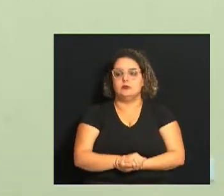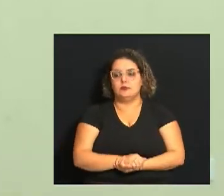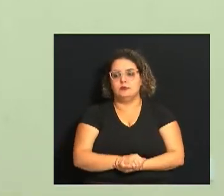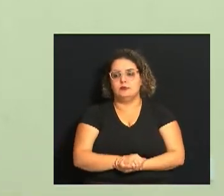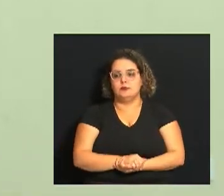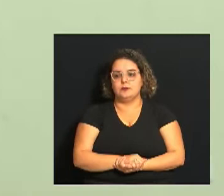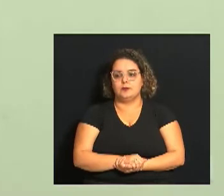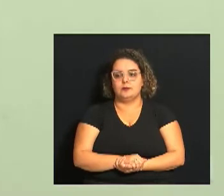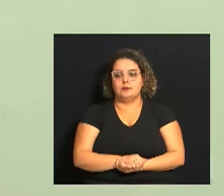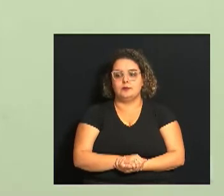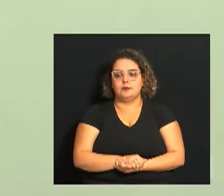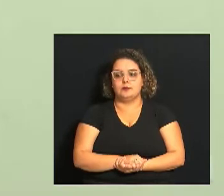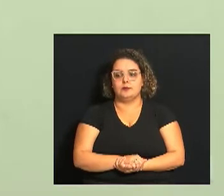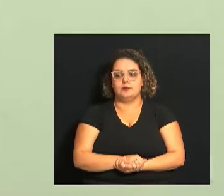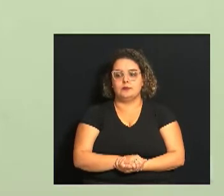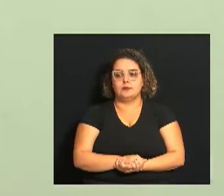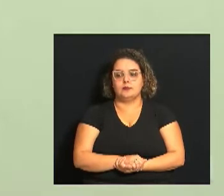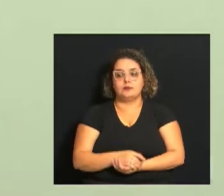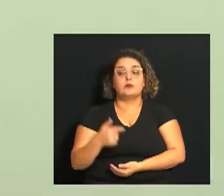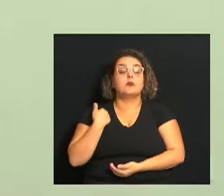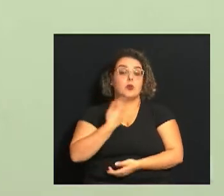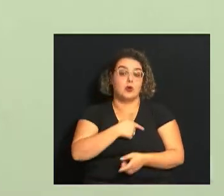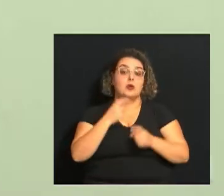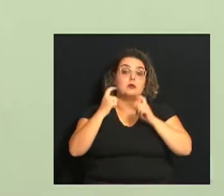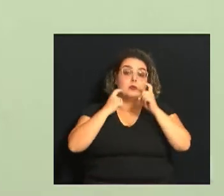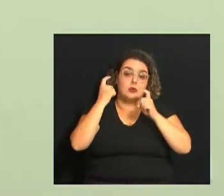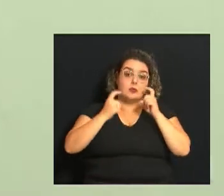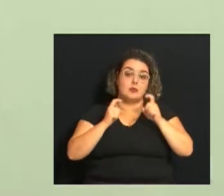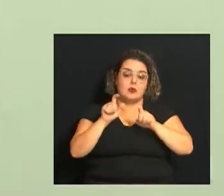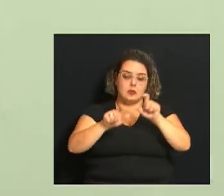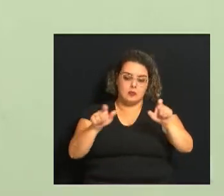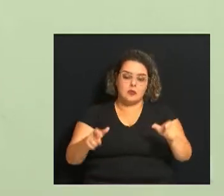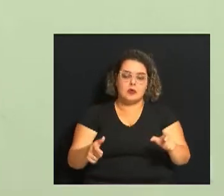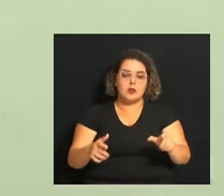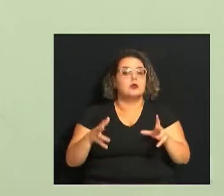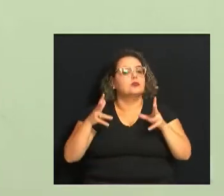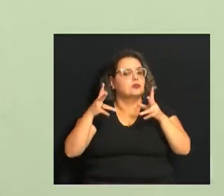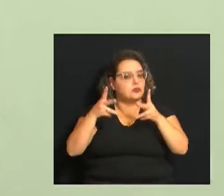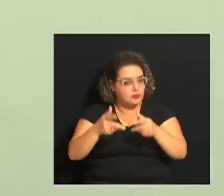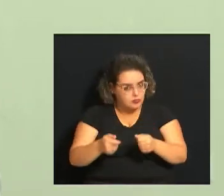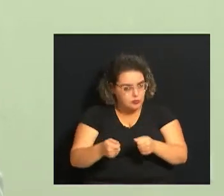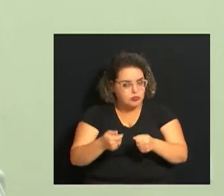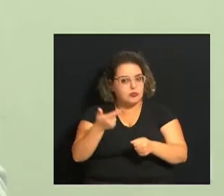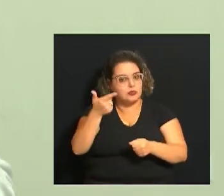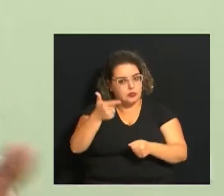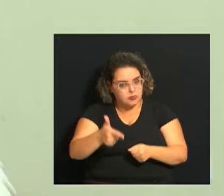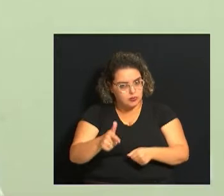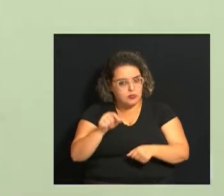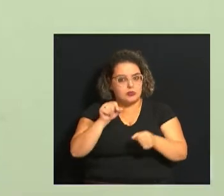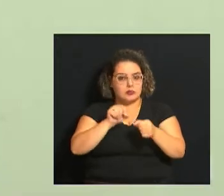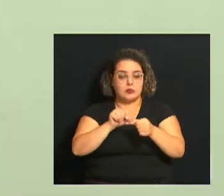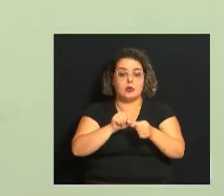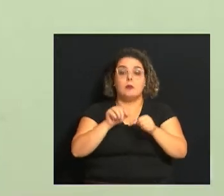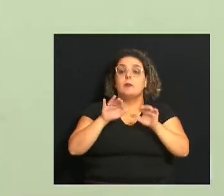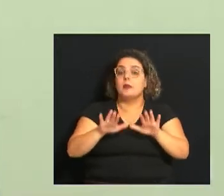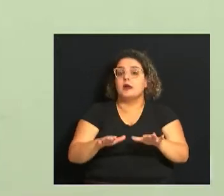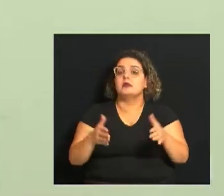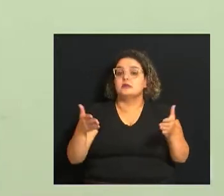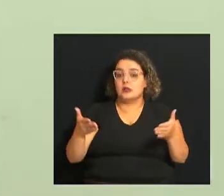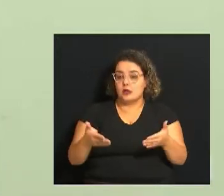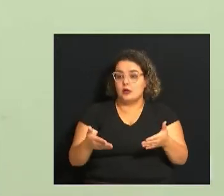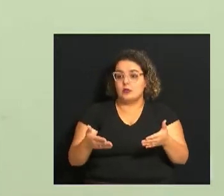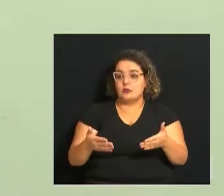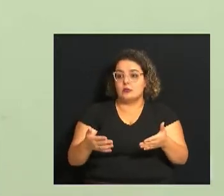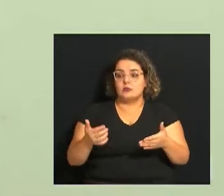nossas preocupações com o próximo, tudo isso nós vamos estar continuando fazendo, mas agora nós já não